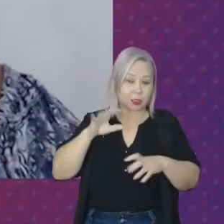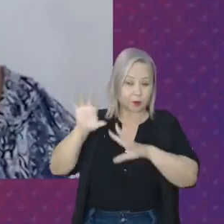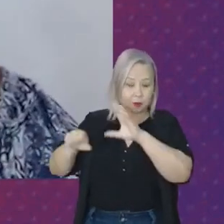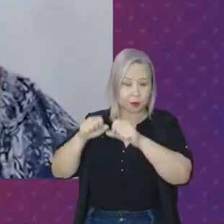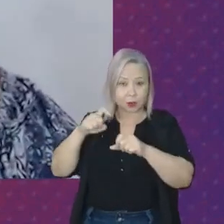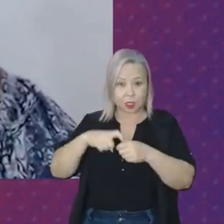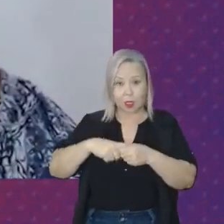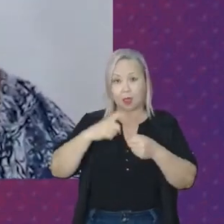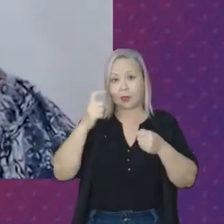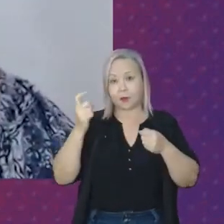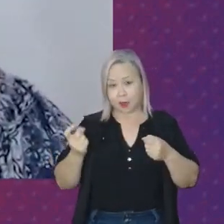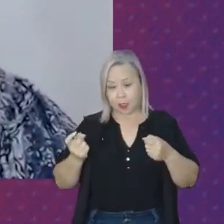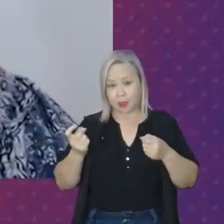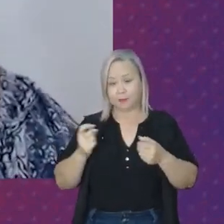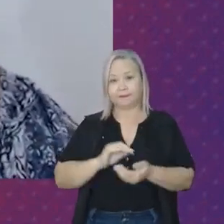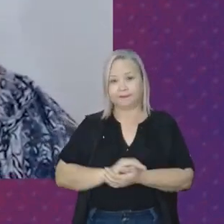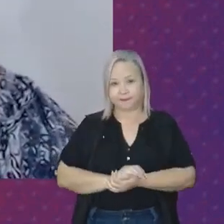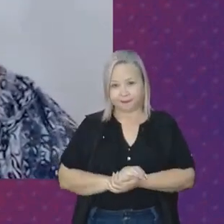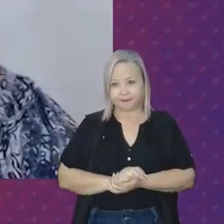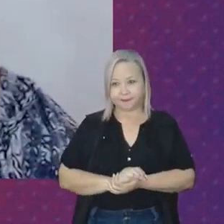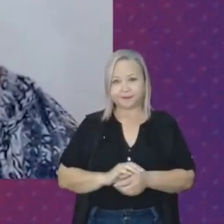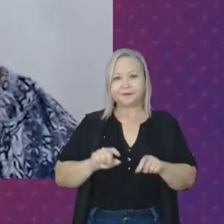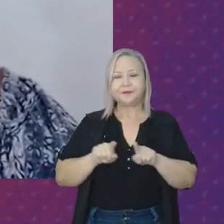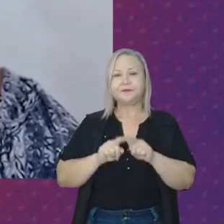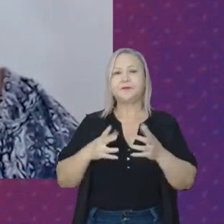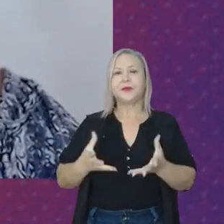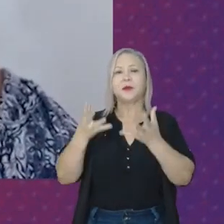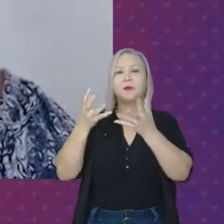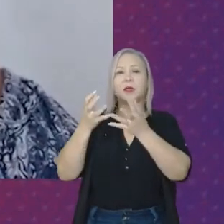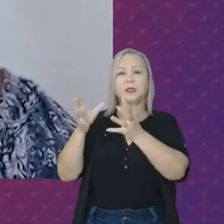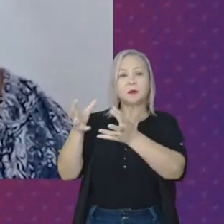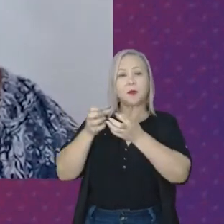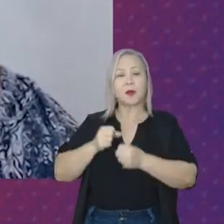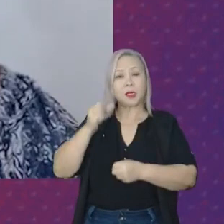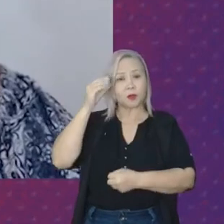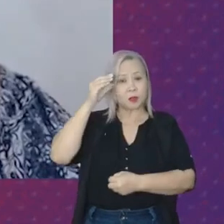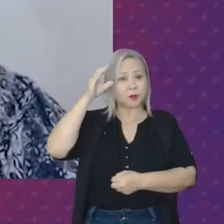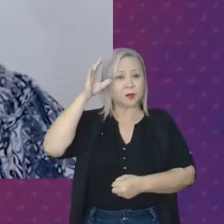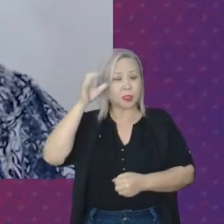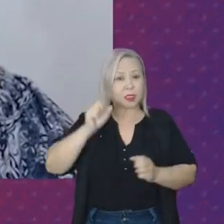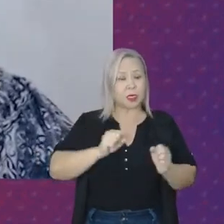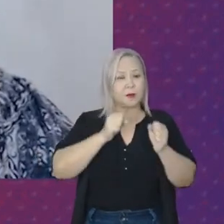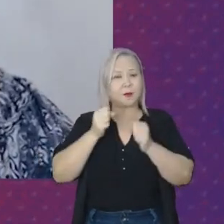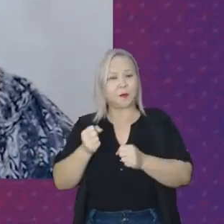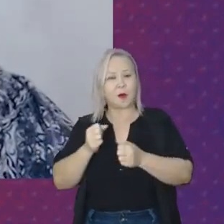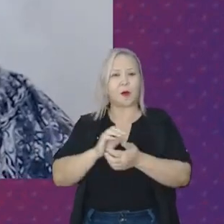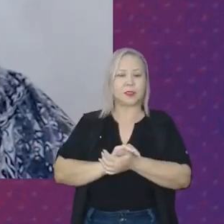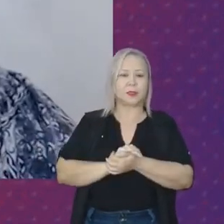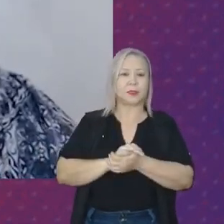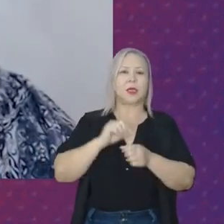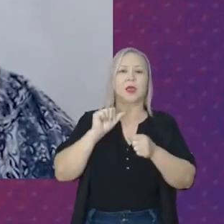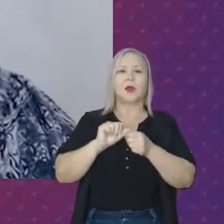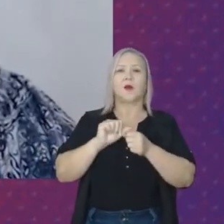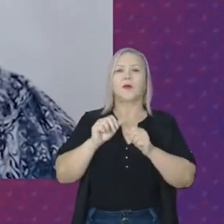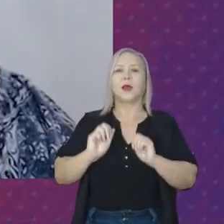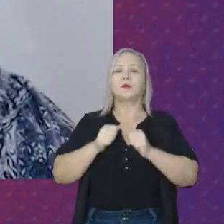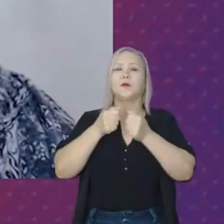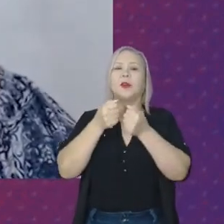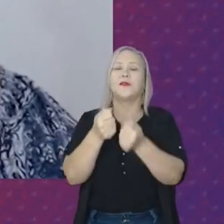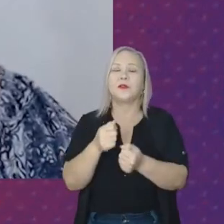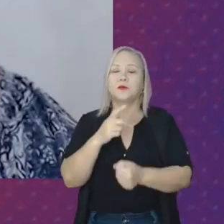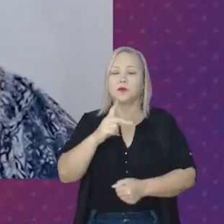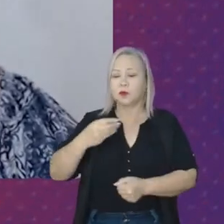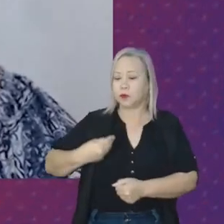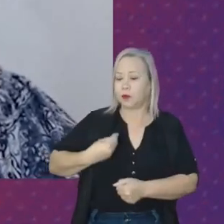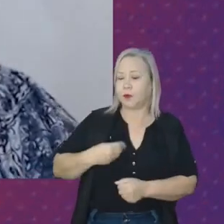autonomia e também se apropriar de conhecimentos para que ela possa lutar em defesa da sua vida,